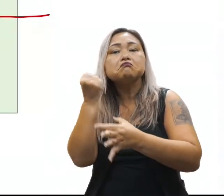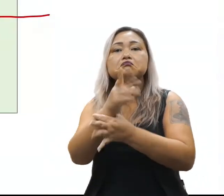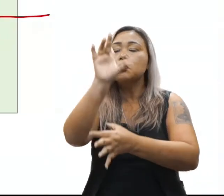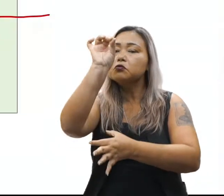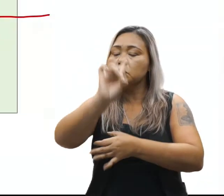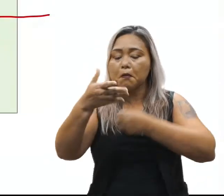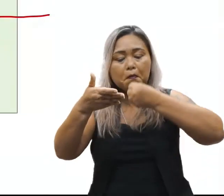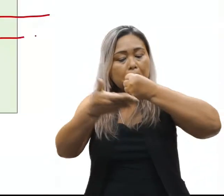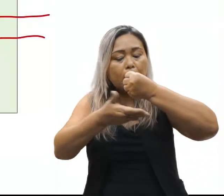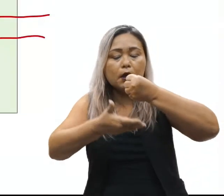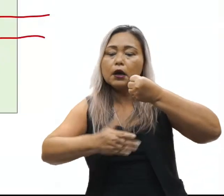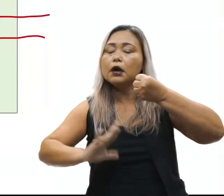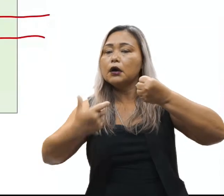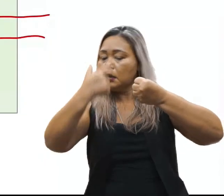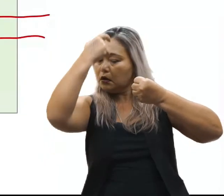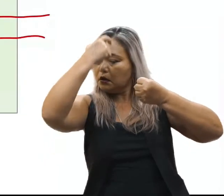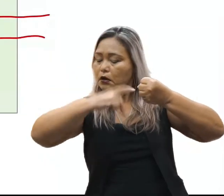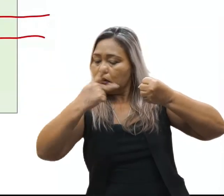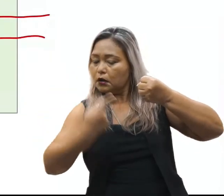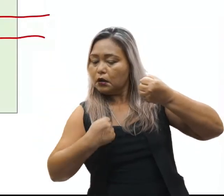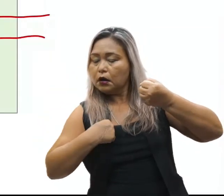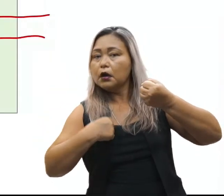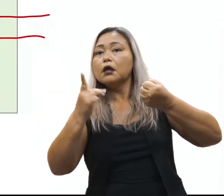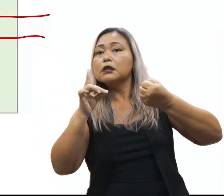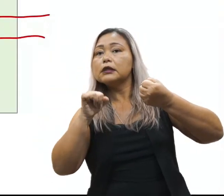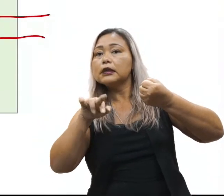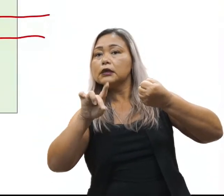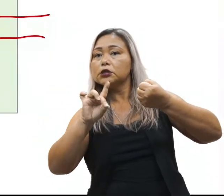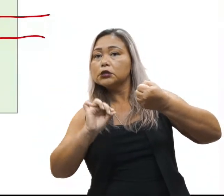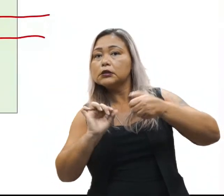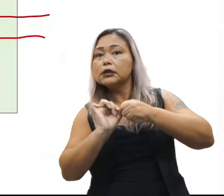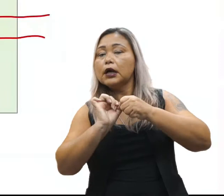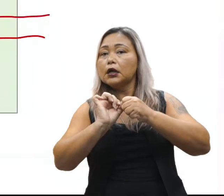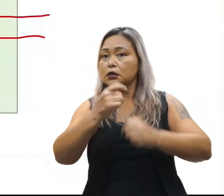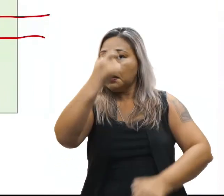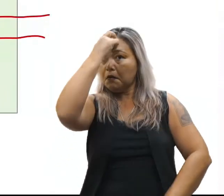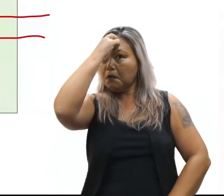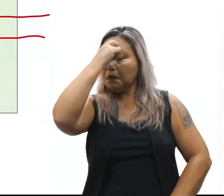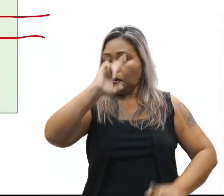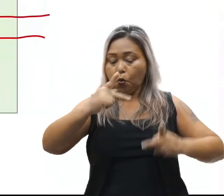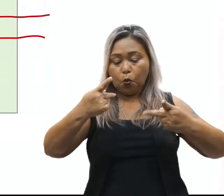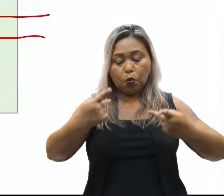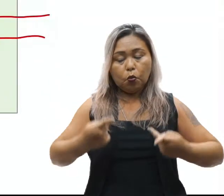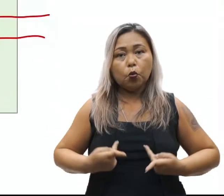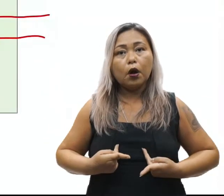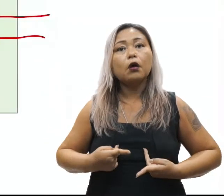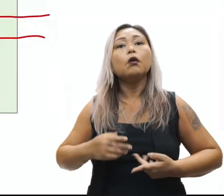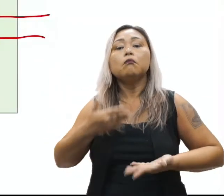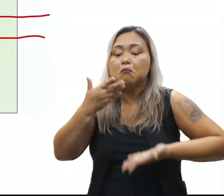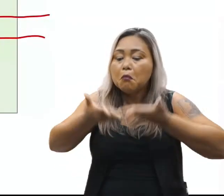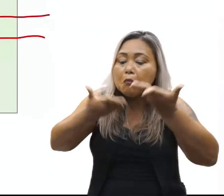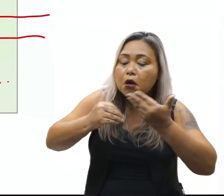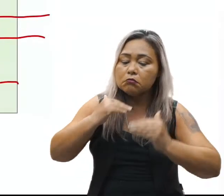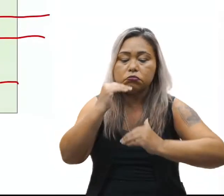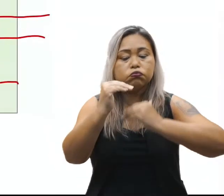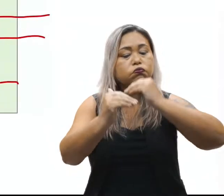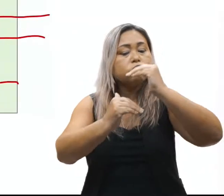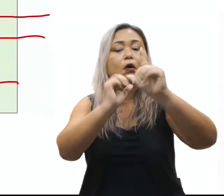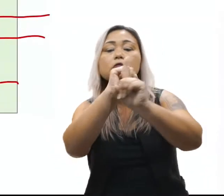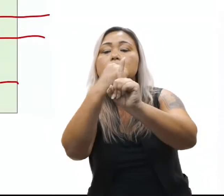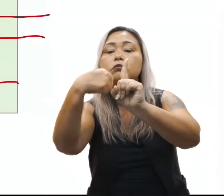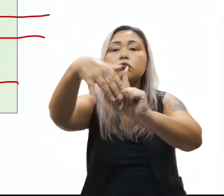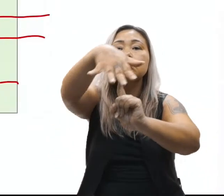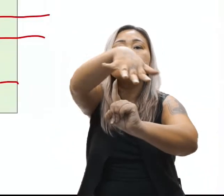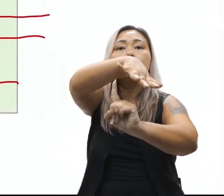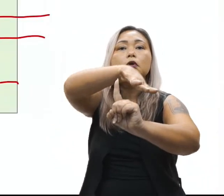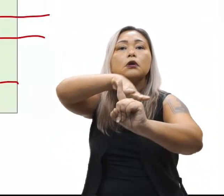do homem e na dignidade da pessoa humana, promover o progresso social e formar uma